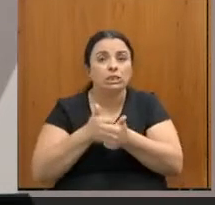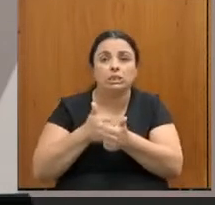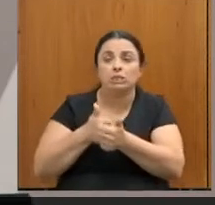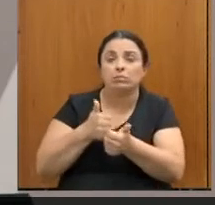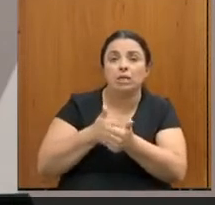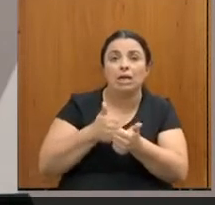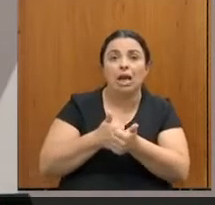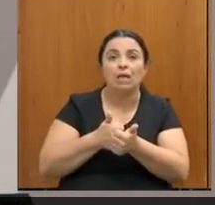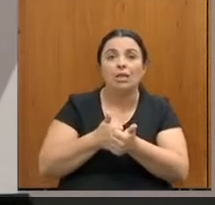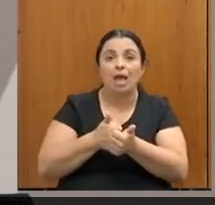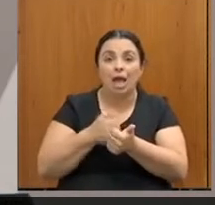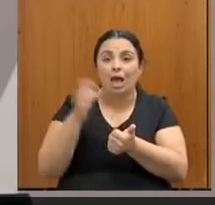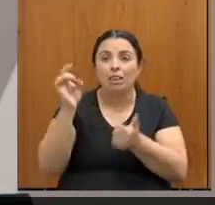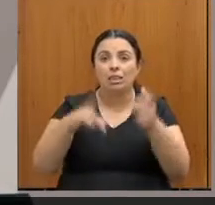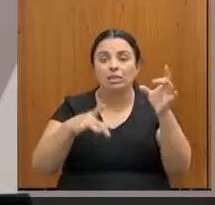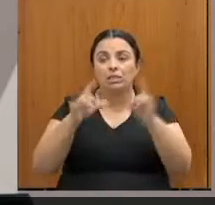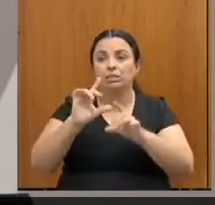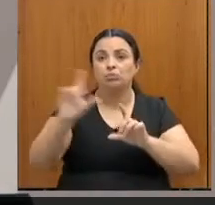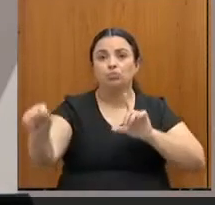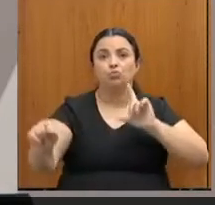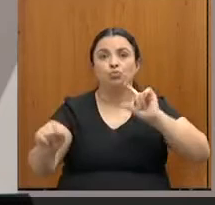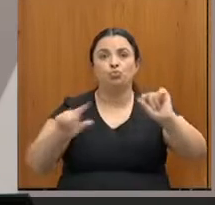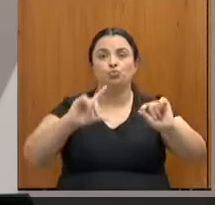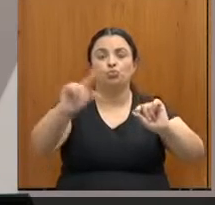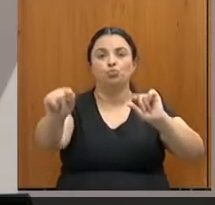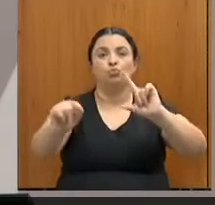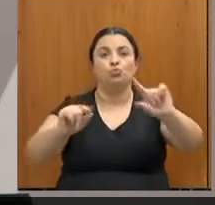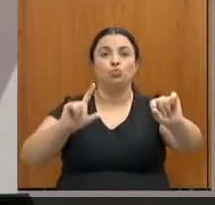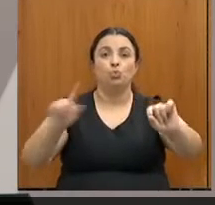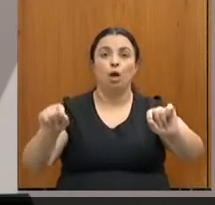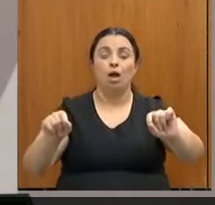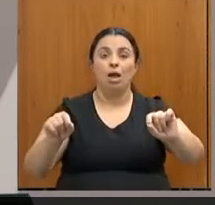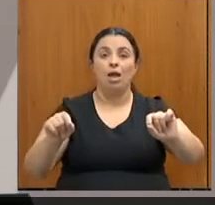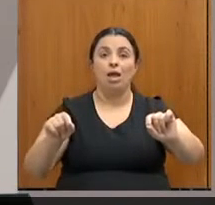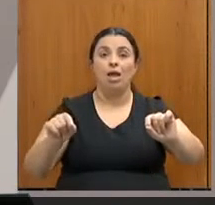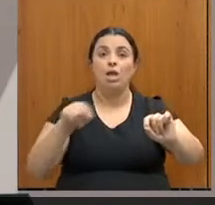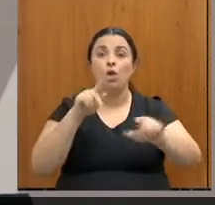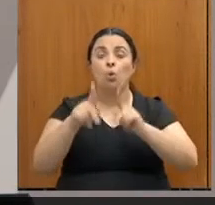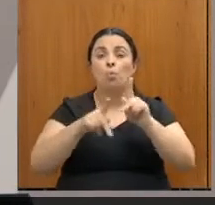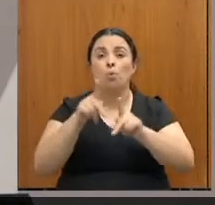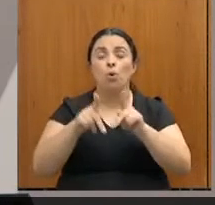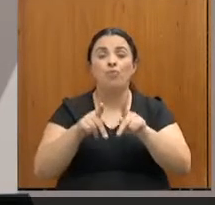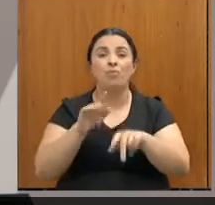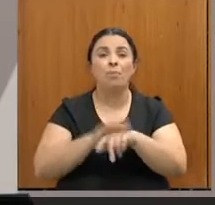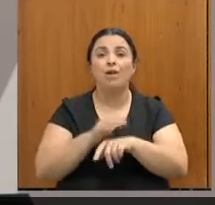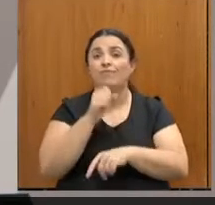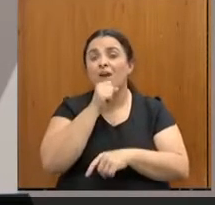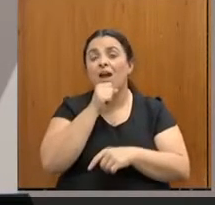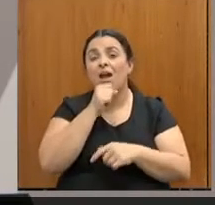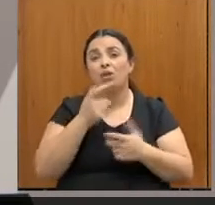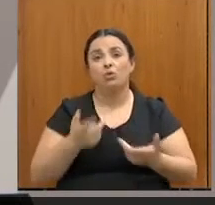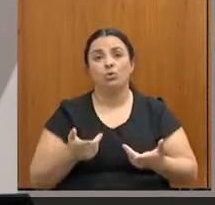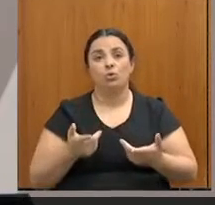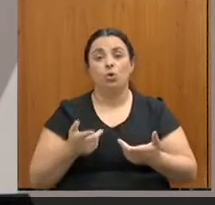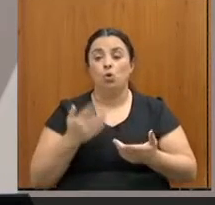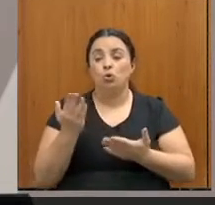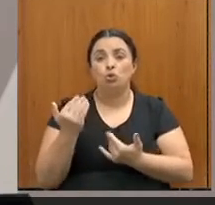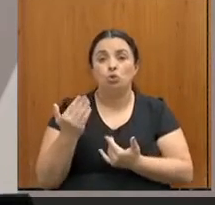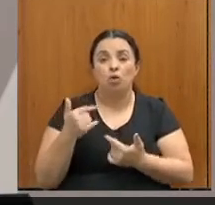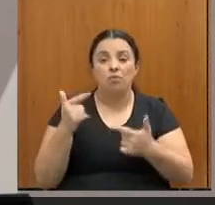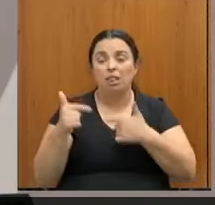cidade pequeno pode estão saindo uma população da casa cada vez mais envelhecida o jovem não tem trabalho